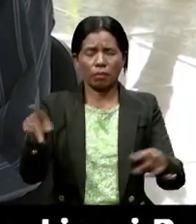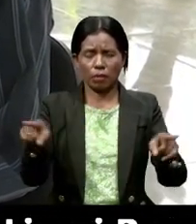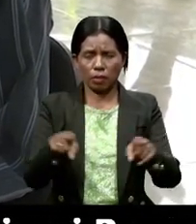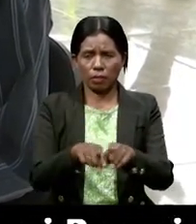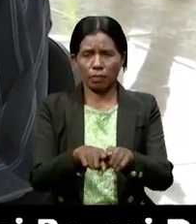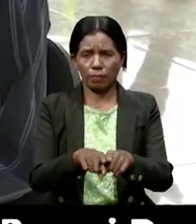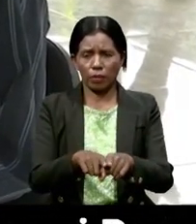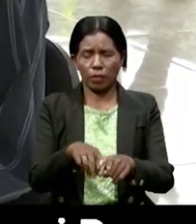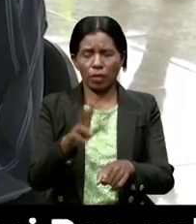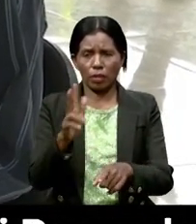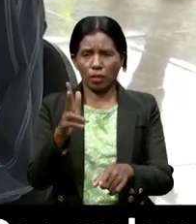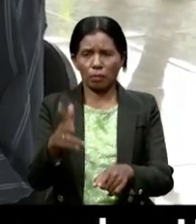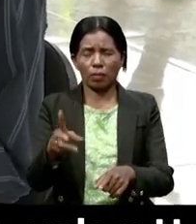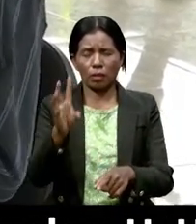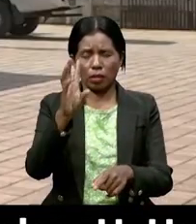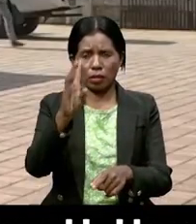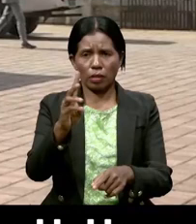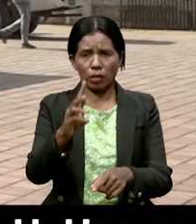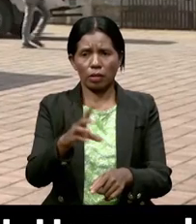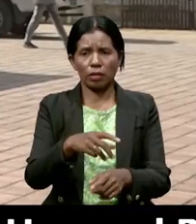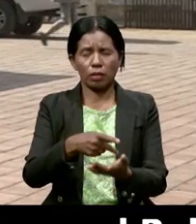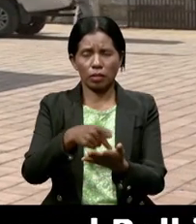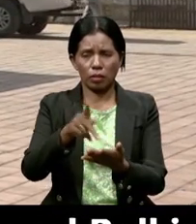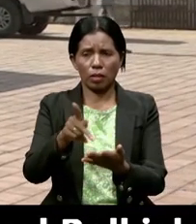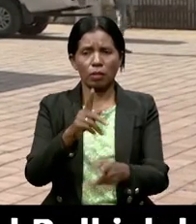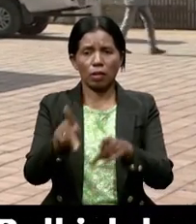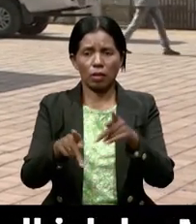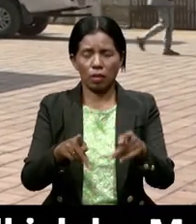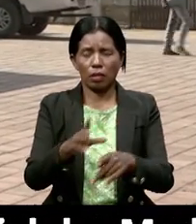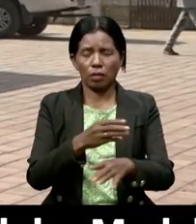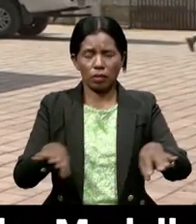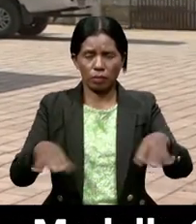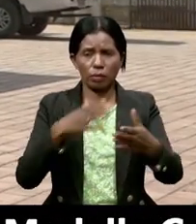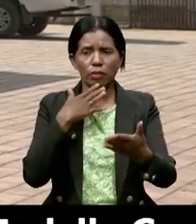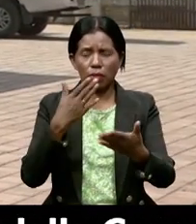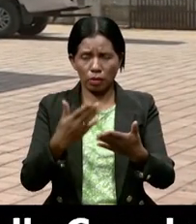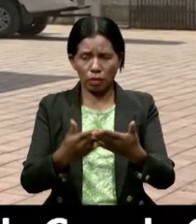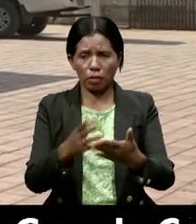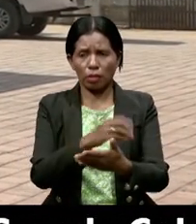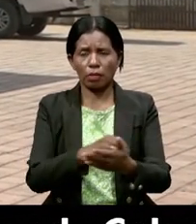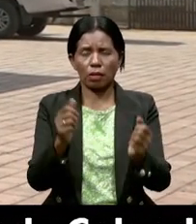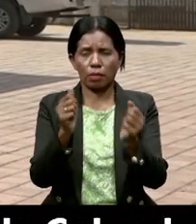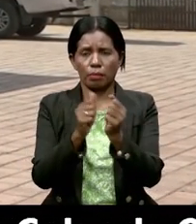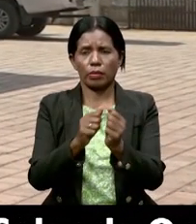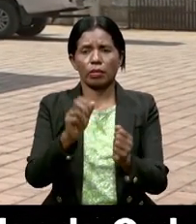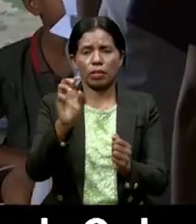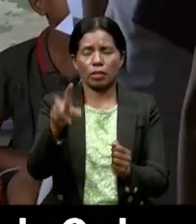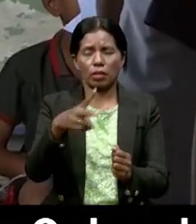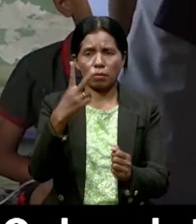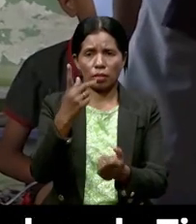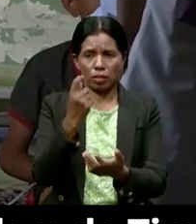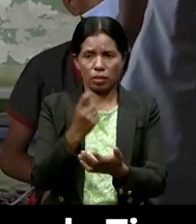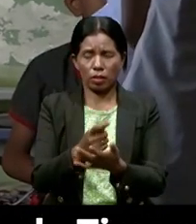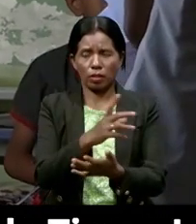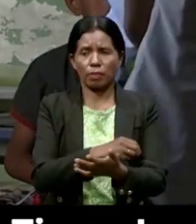Macanesan, tocon tolo nulo resinen ba salário vencimento, bem serviço no corrente, tocon sanulo resin tolo,